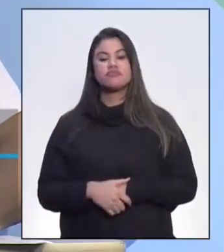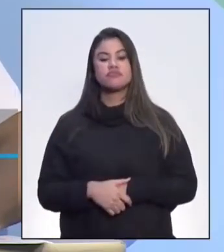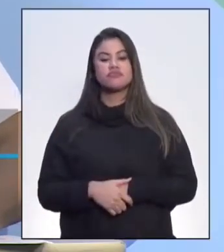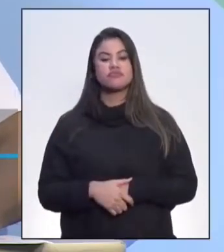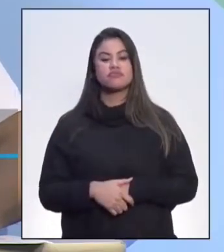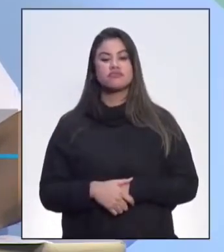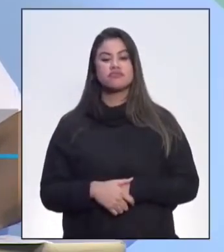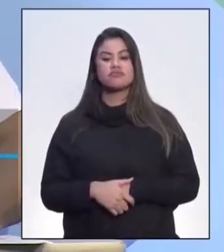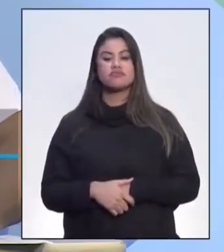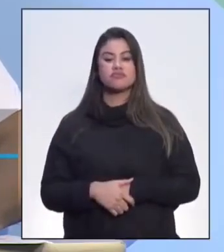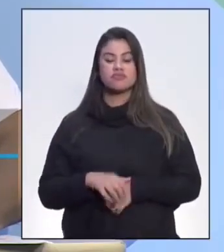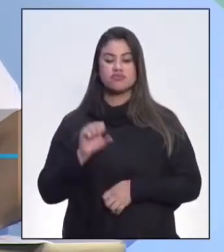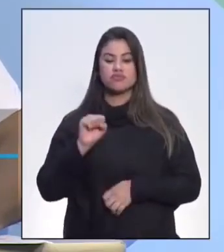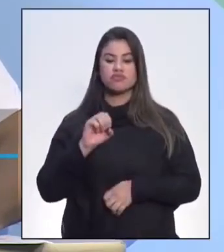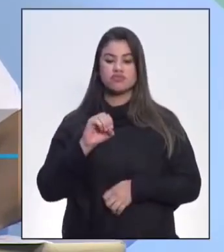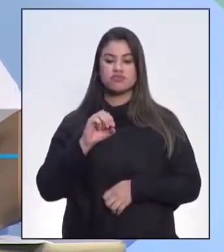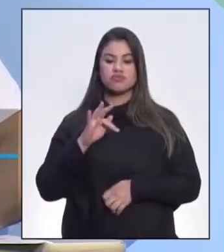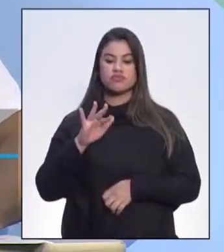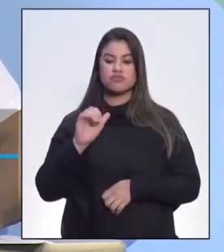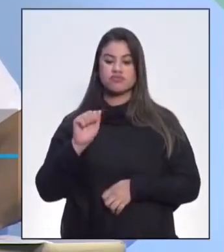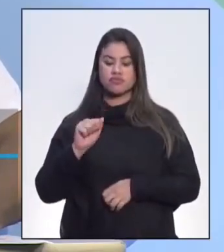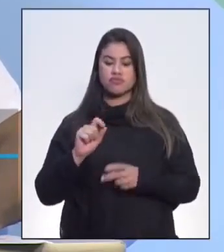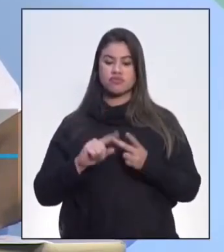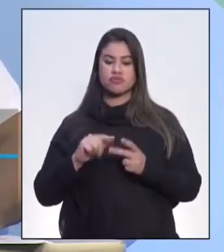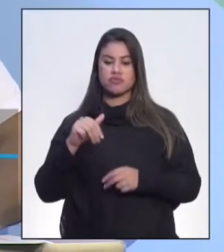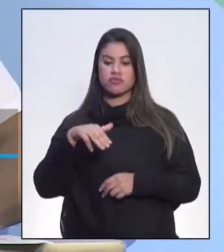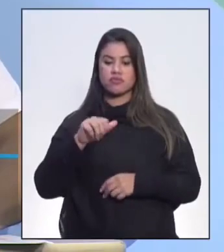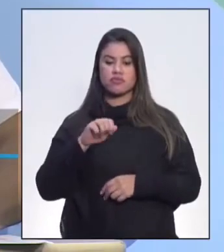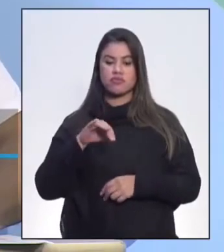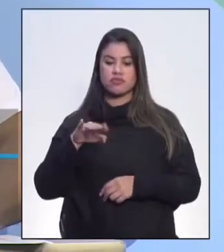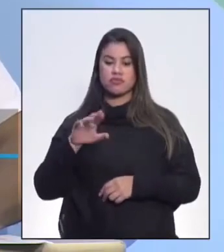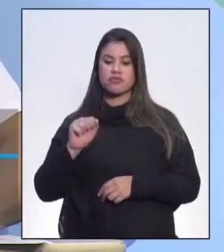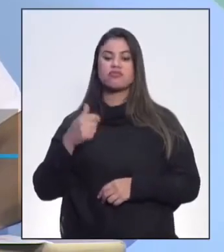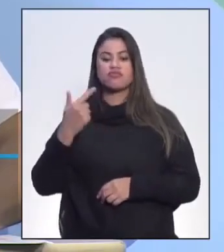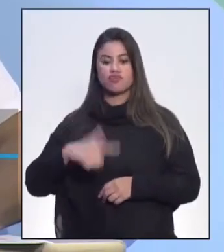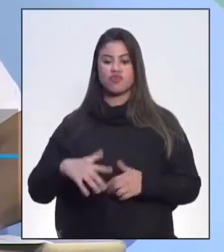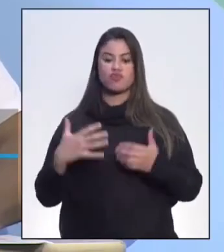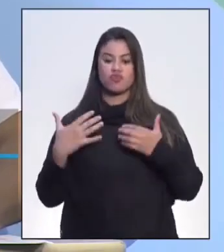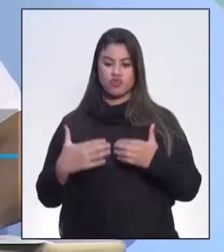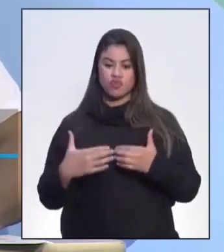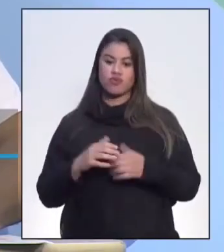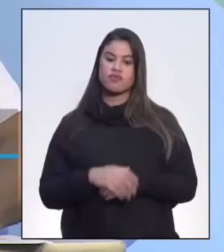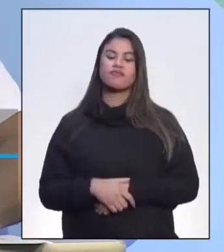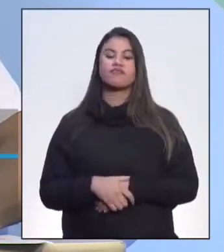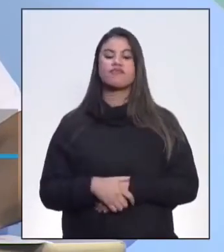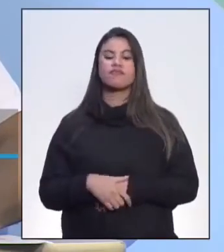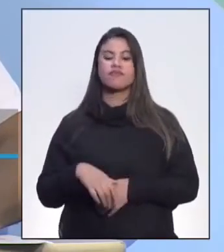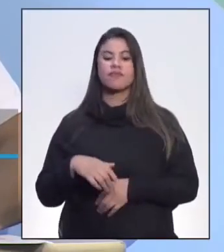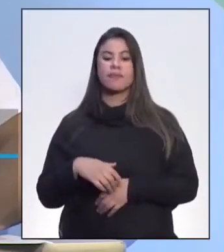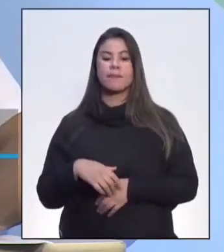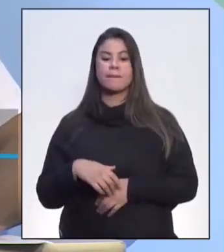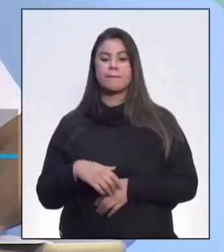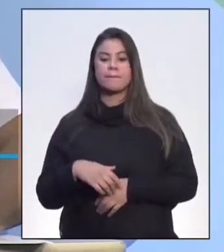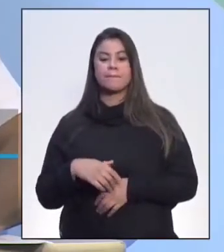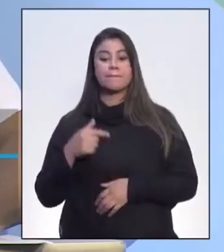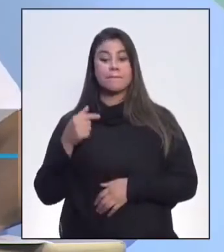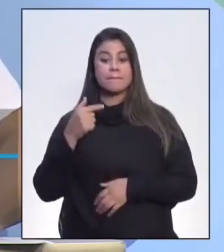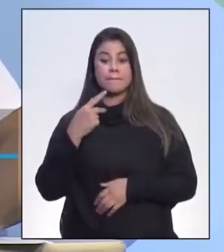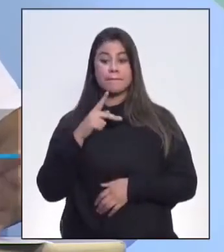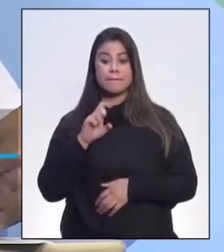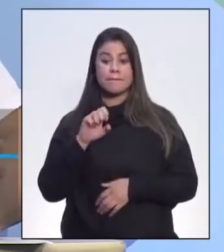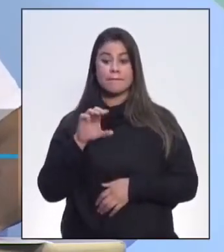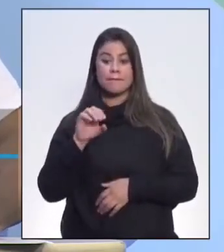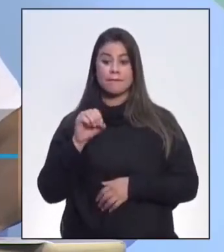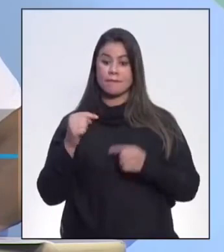A Sofia, Matheus escreveu também os seios, crescimento dos pelos. É uma característica